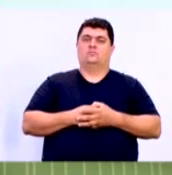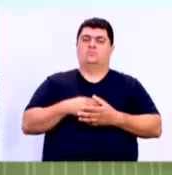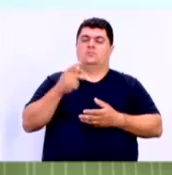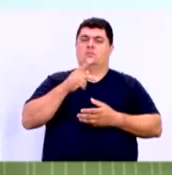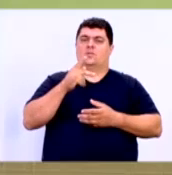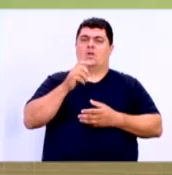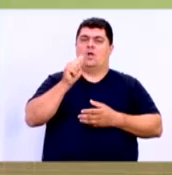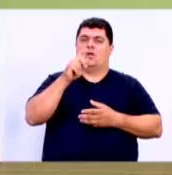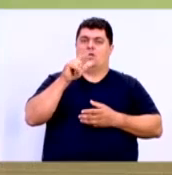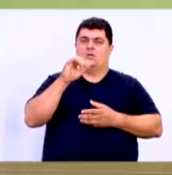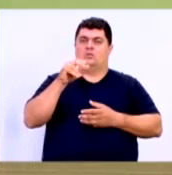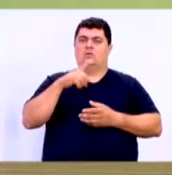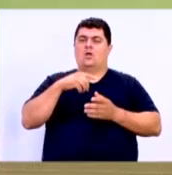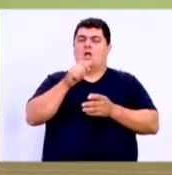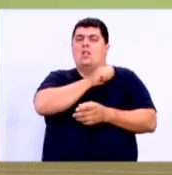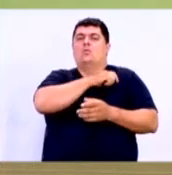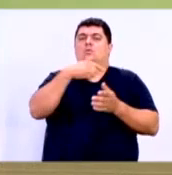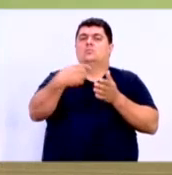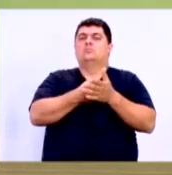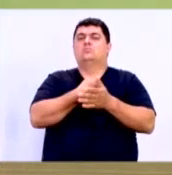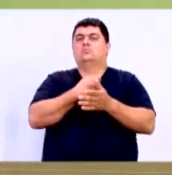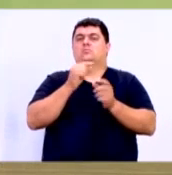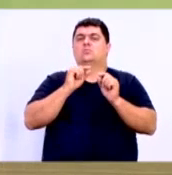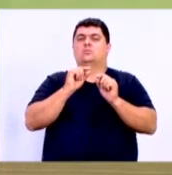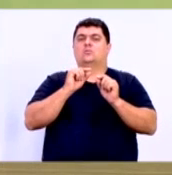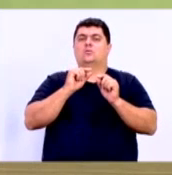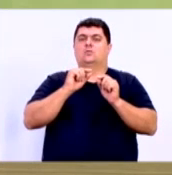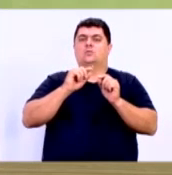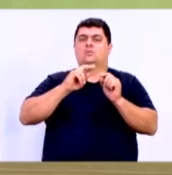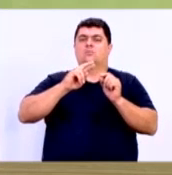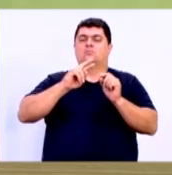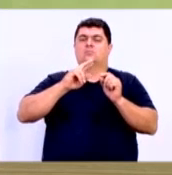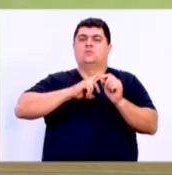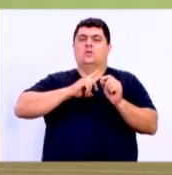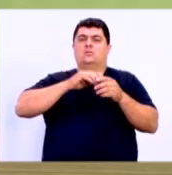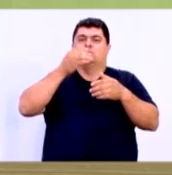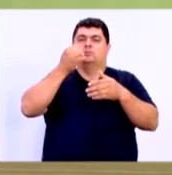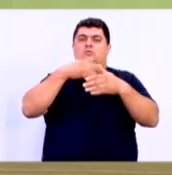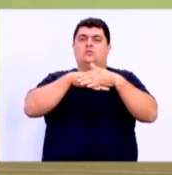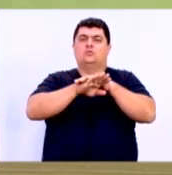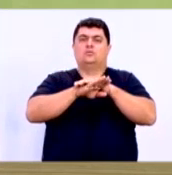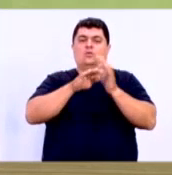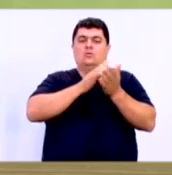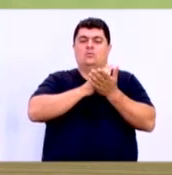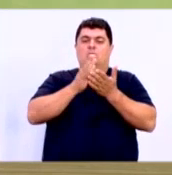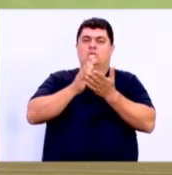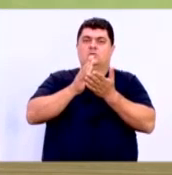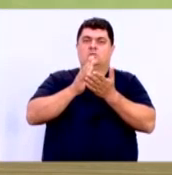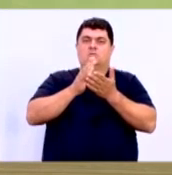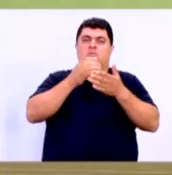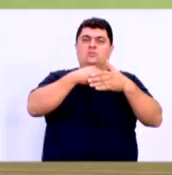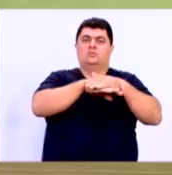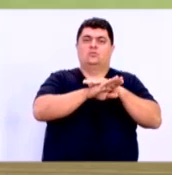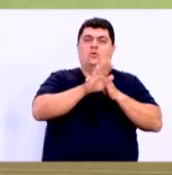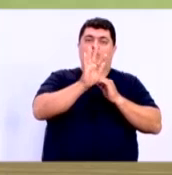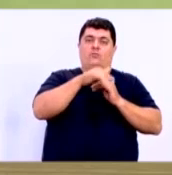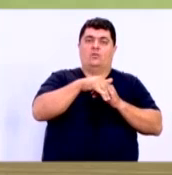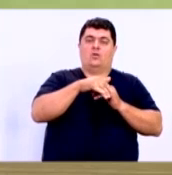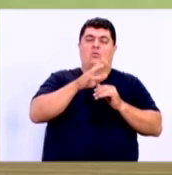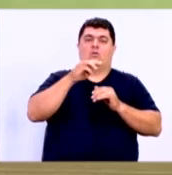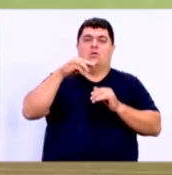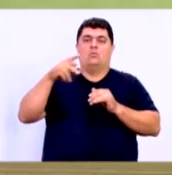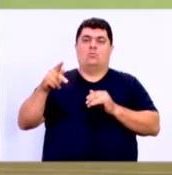o aluno nos pergunta com relação ao estoque inicial e final de